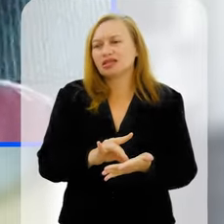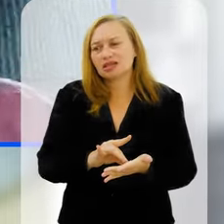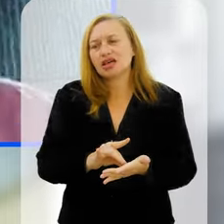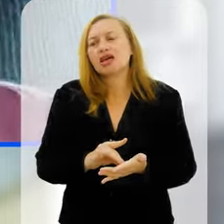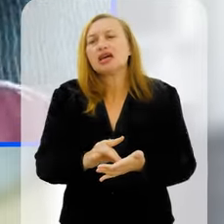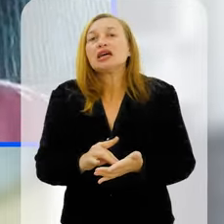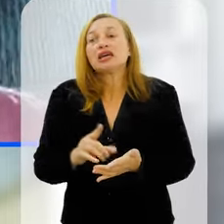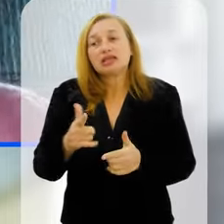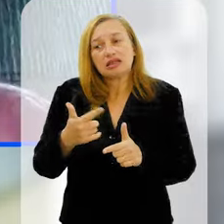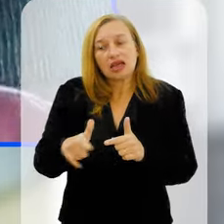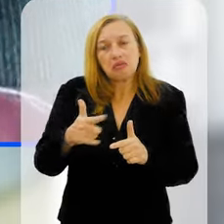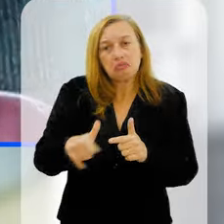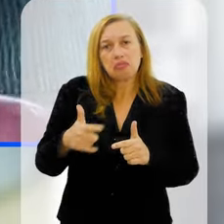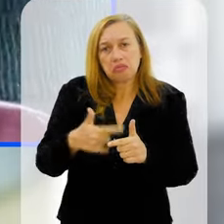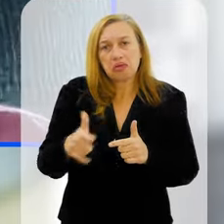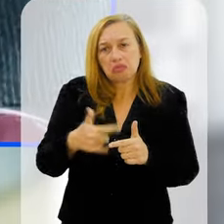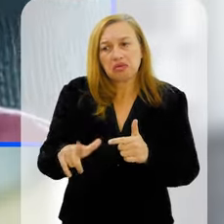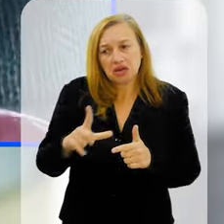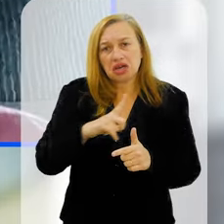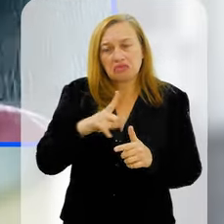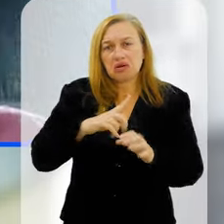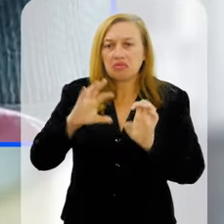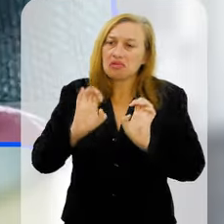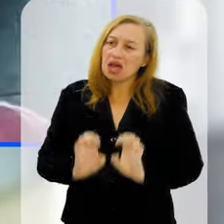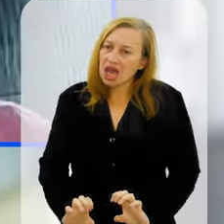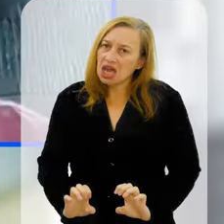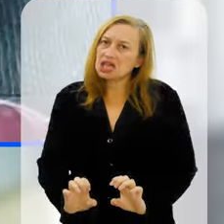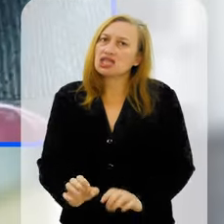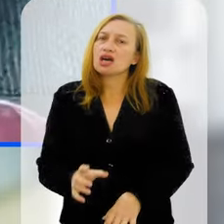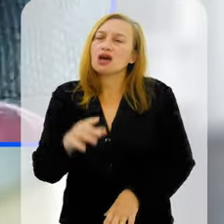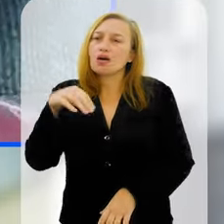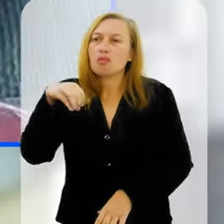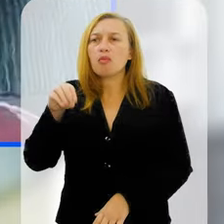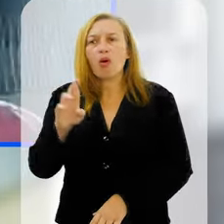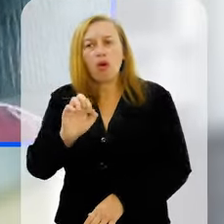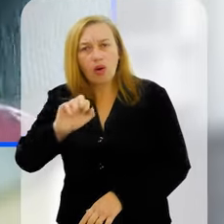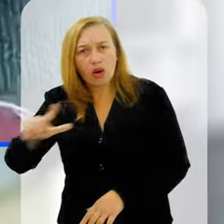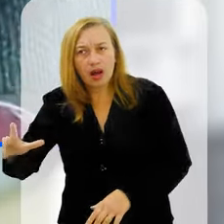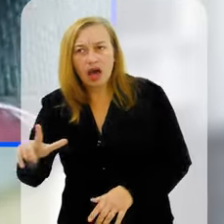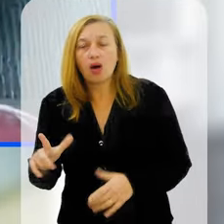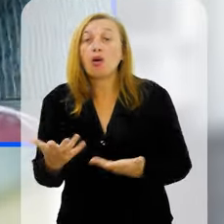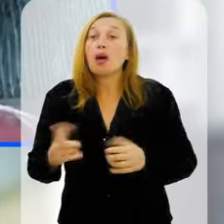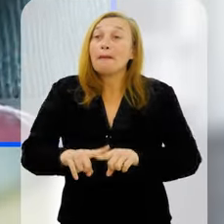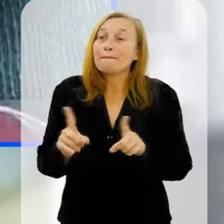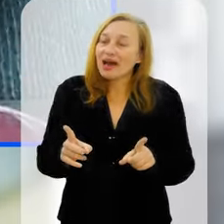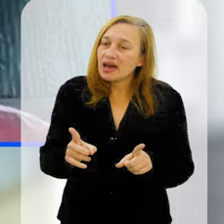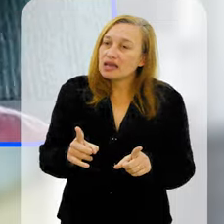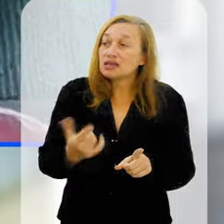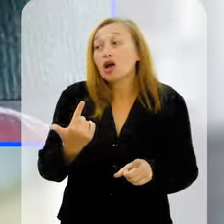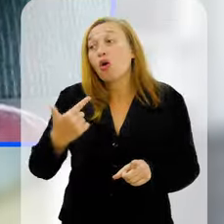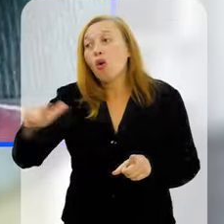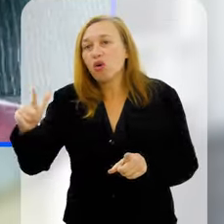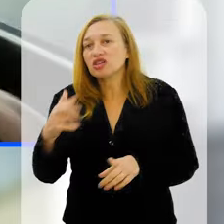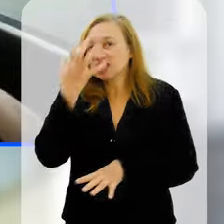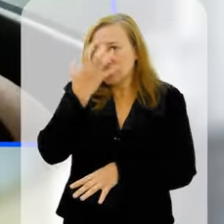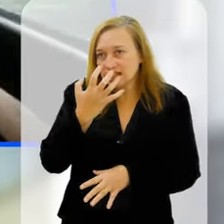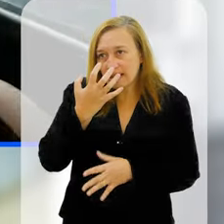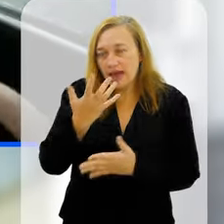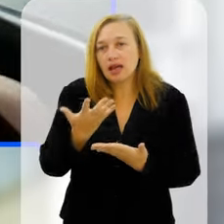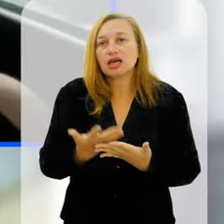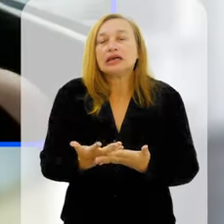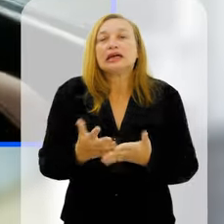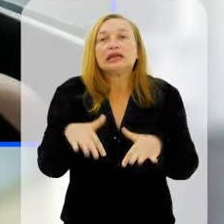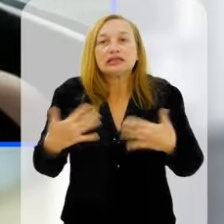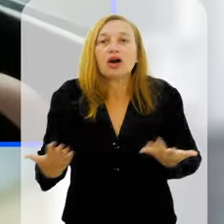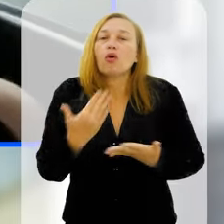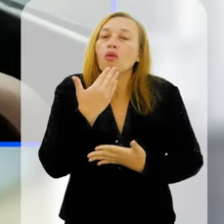até são verdadeiros sobreviventes, mas a maior parte, né, dirigidas por mulheres, as meninas quase todo dia na internet